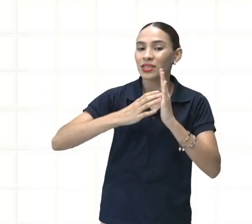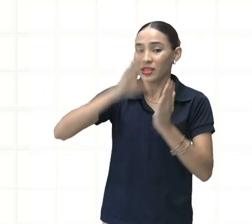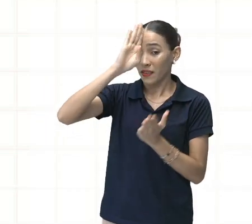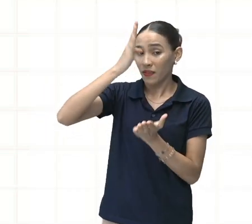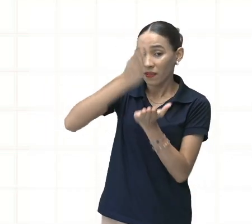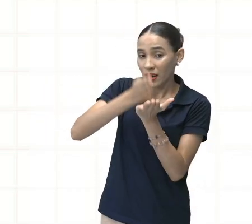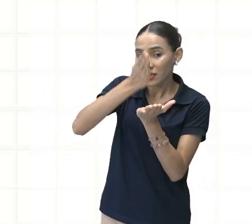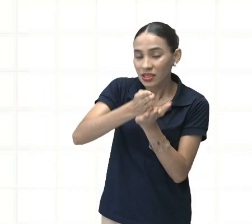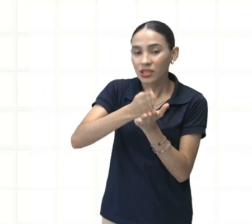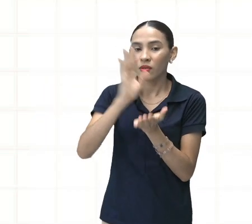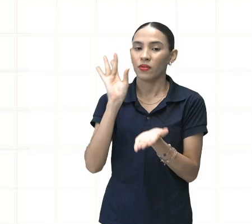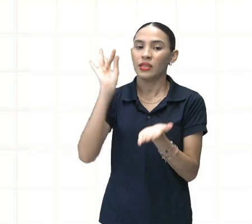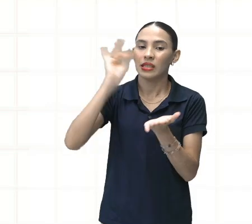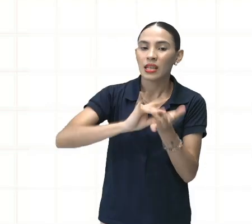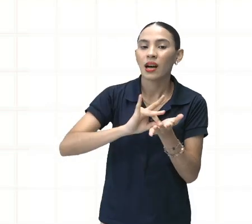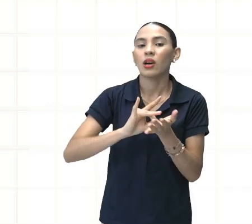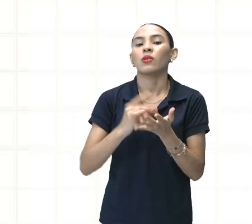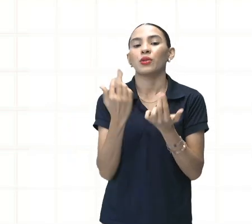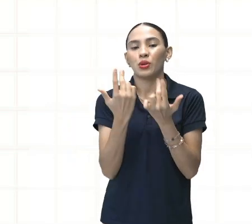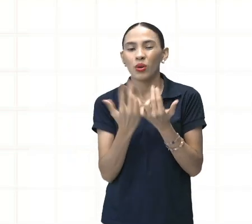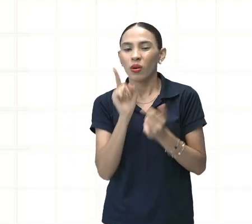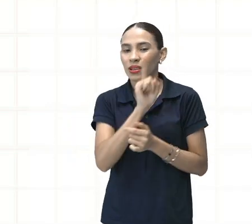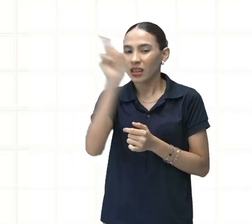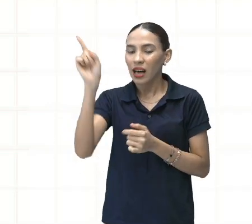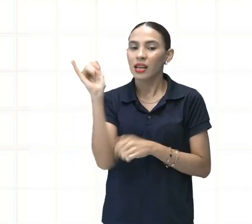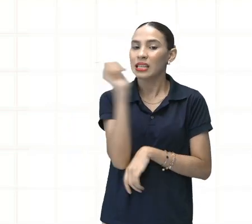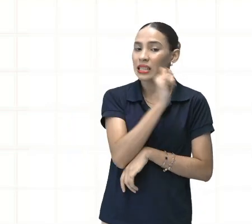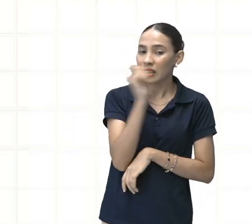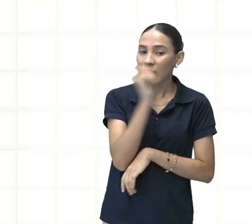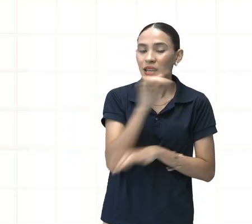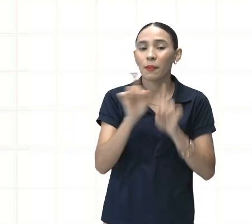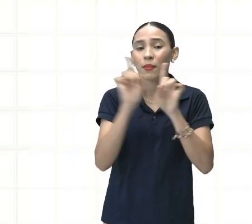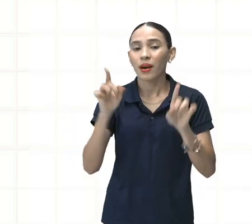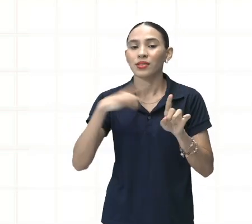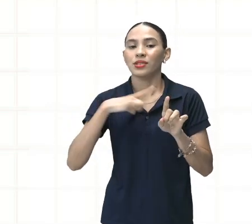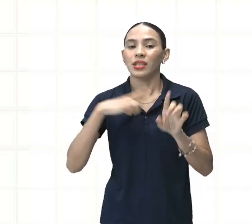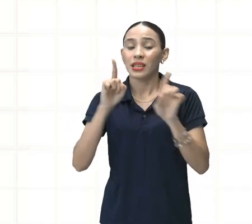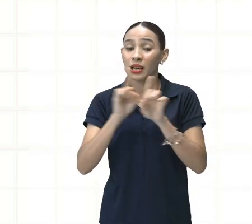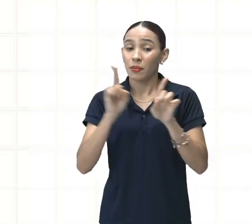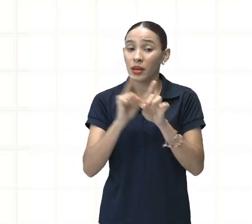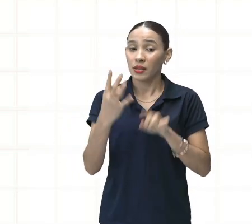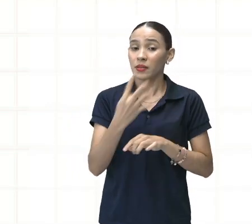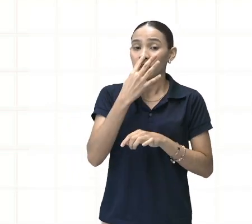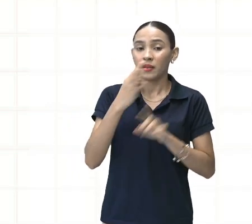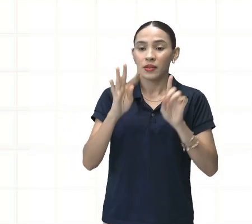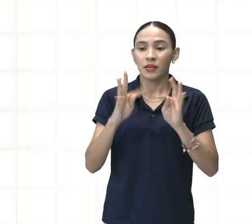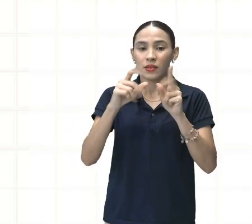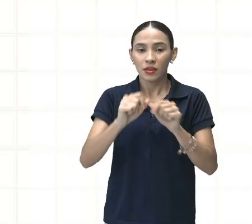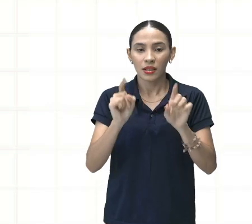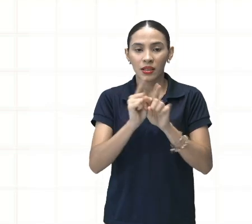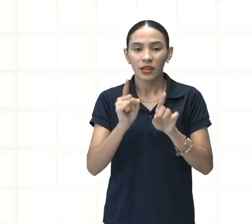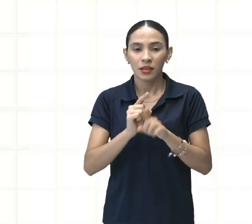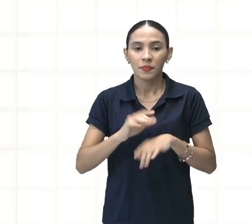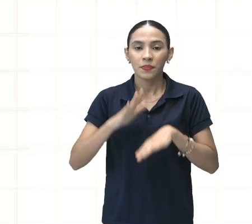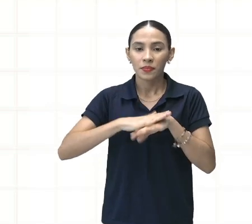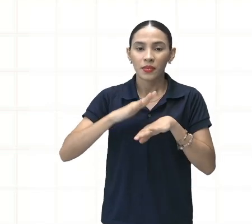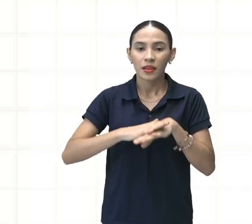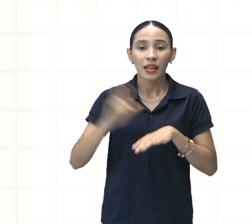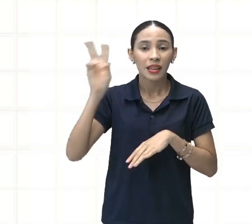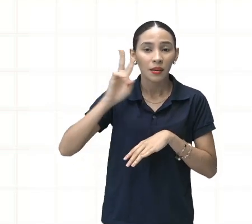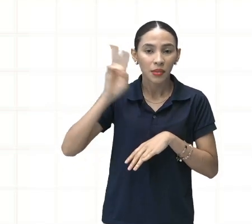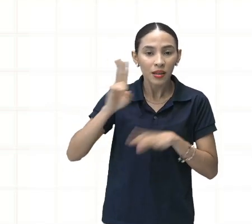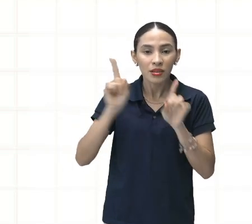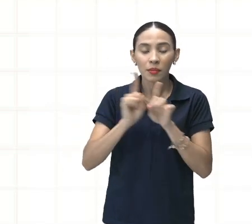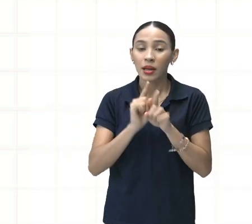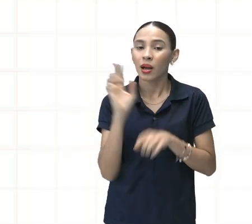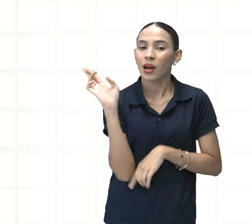fascista oficial, tal como estava acontecendo na Itália, mas que tinha também aspirações totalitárias. Lembrando que também